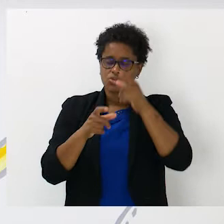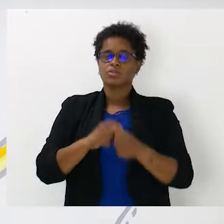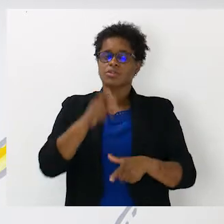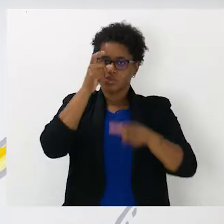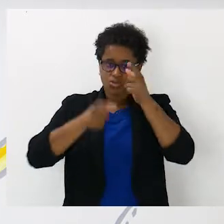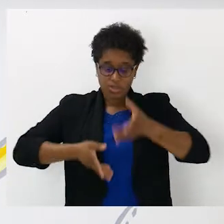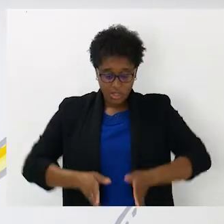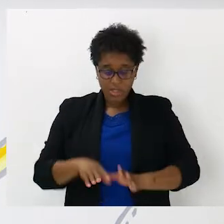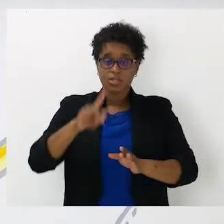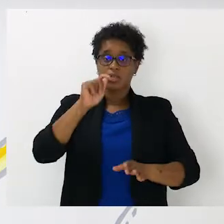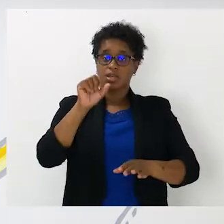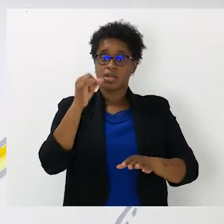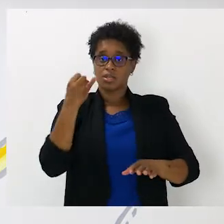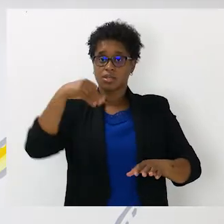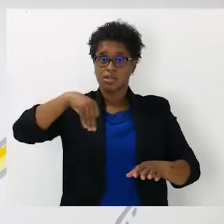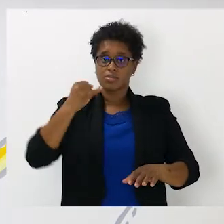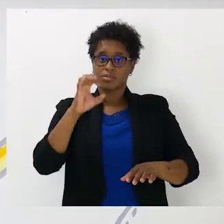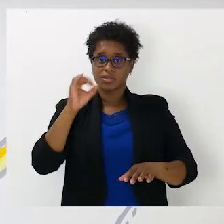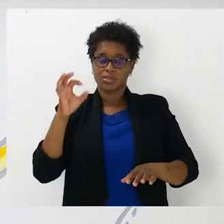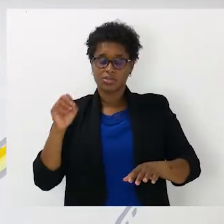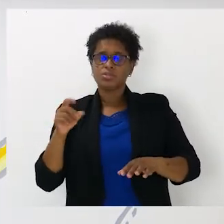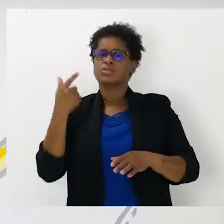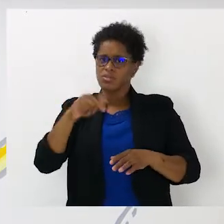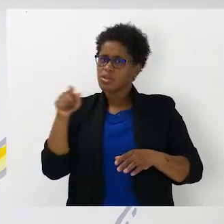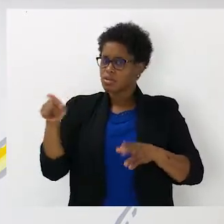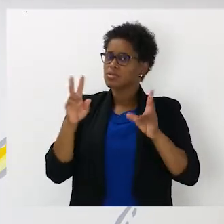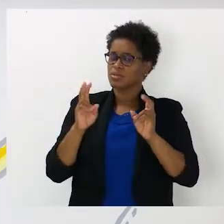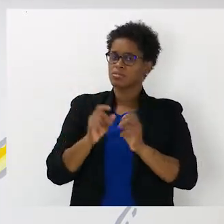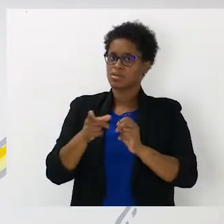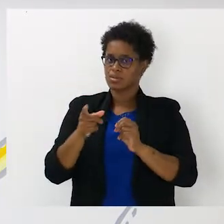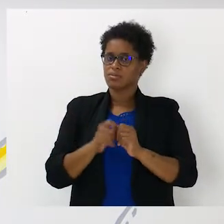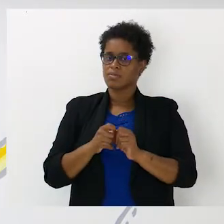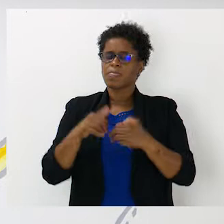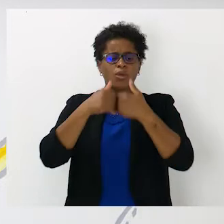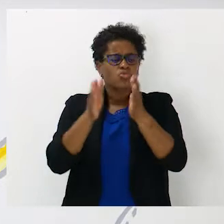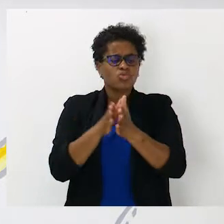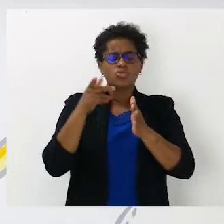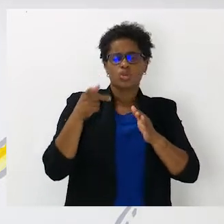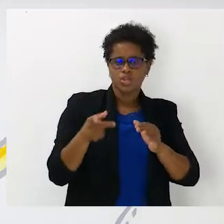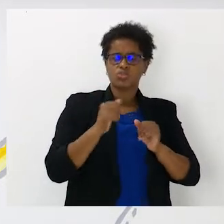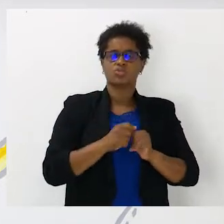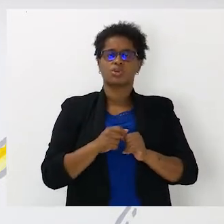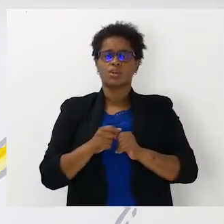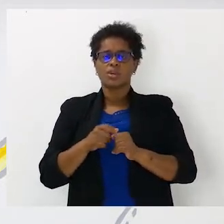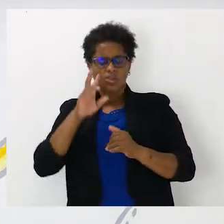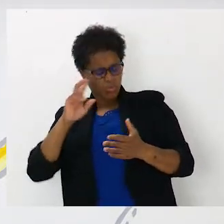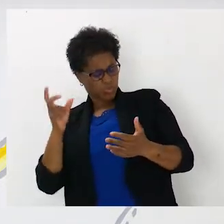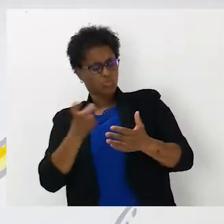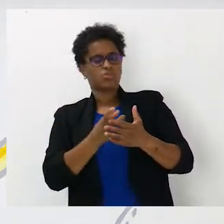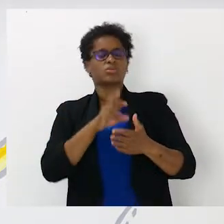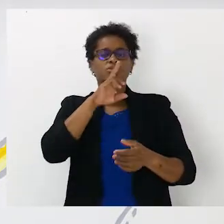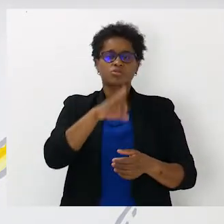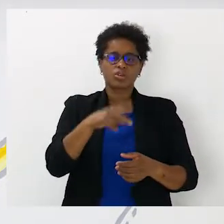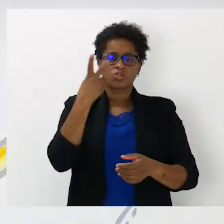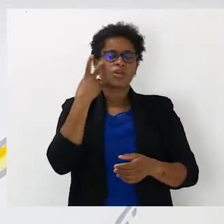egípcios estiveram nessa contenda. Portanto, tudo isto é na procura da solução